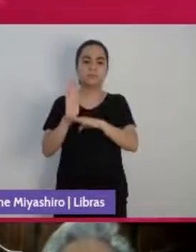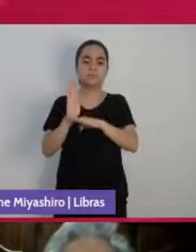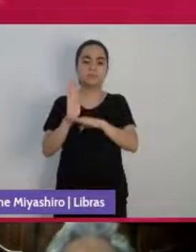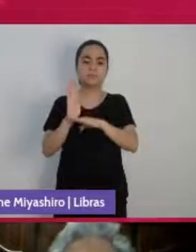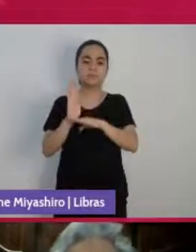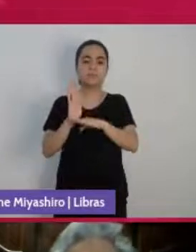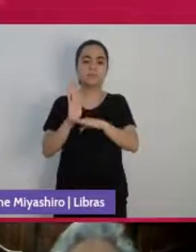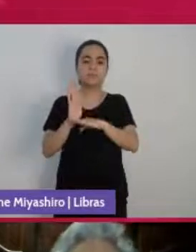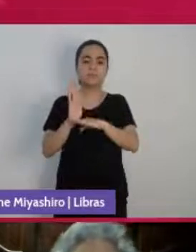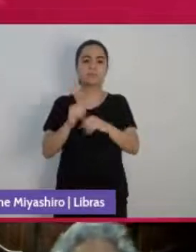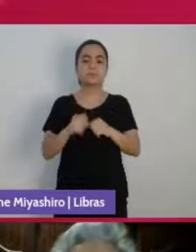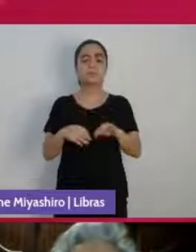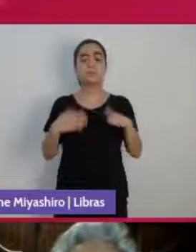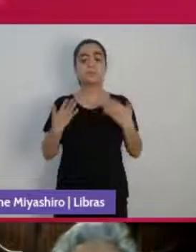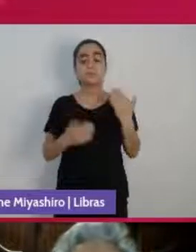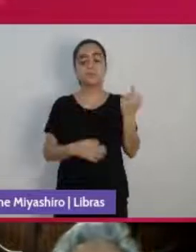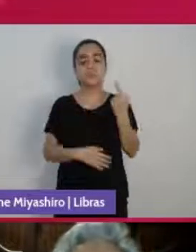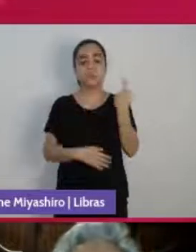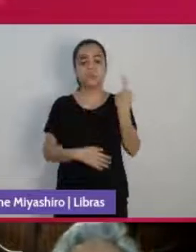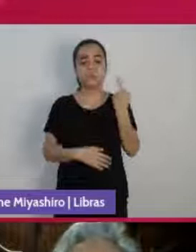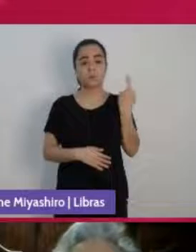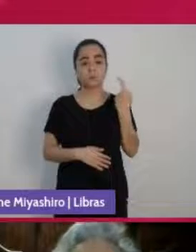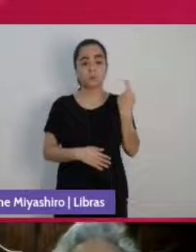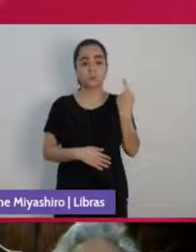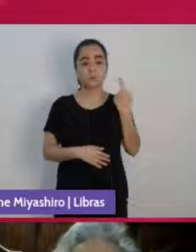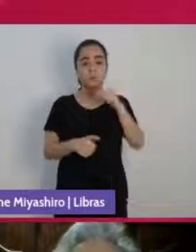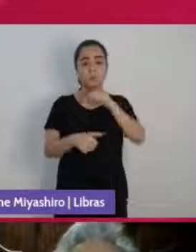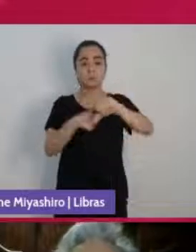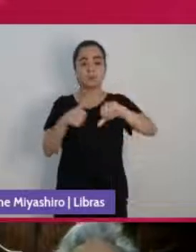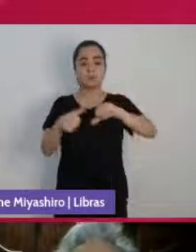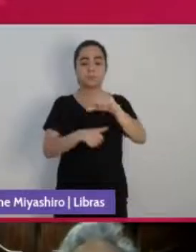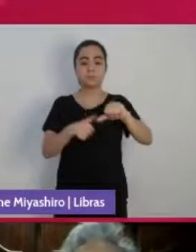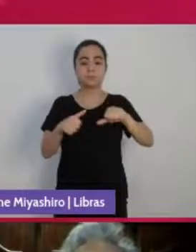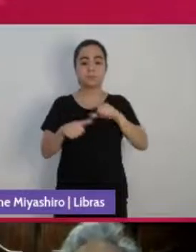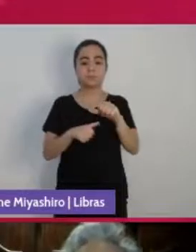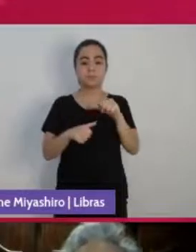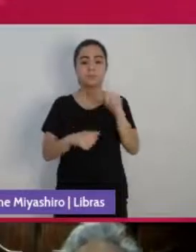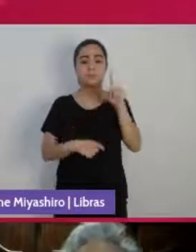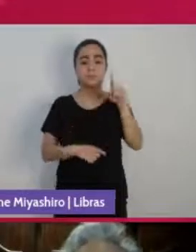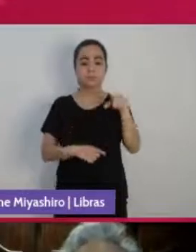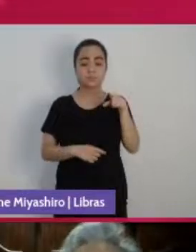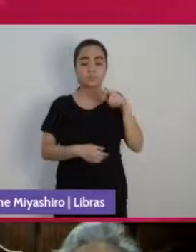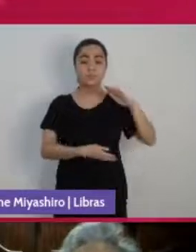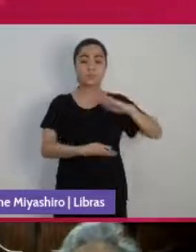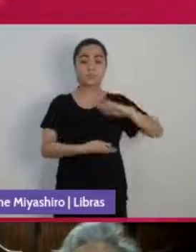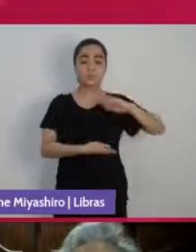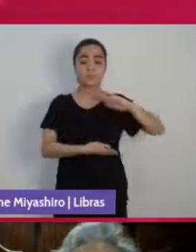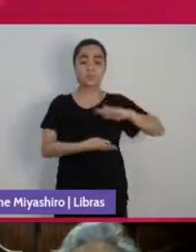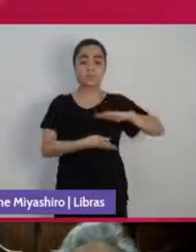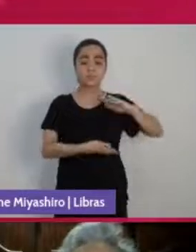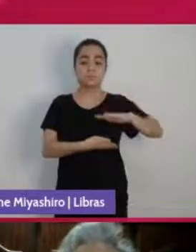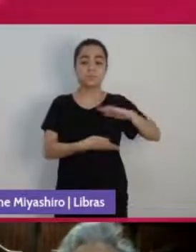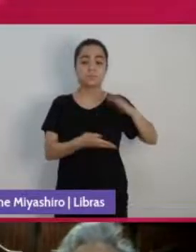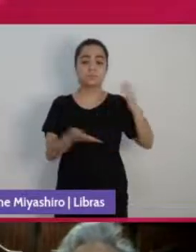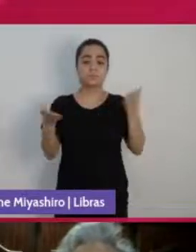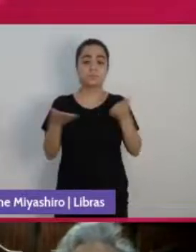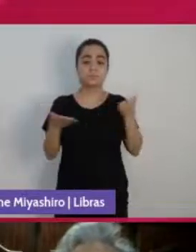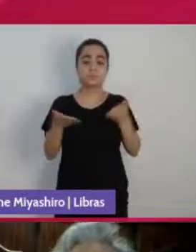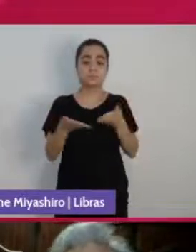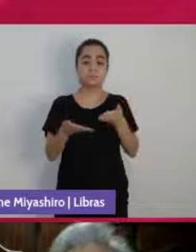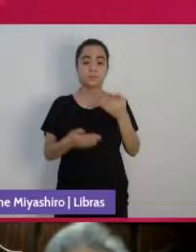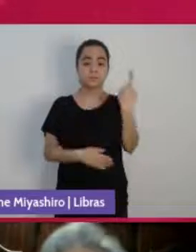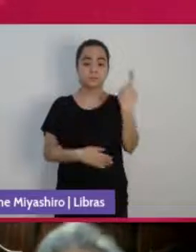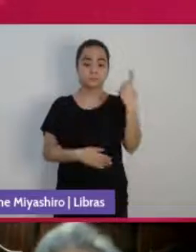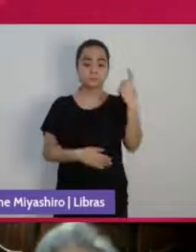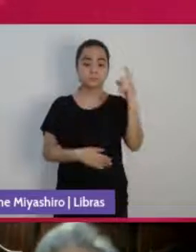mama, e a única coisa que eles mudaram foi a força de compressão, passando agora de 15 a